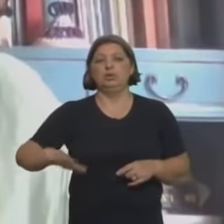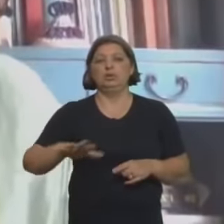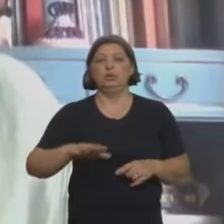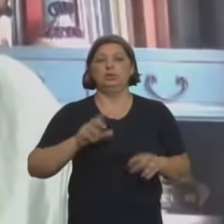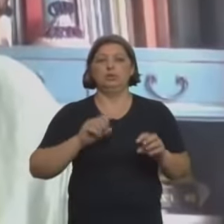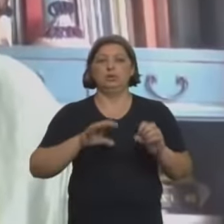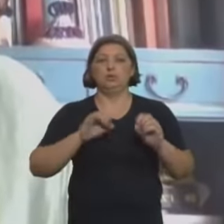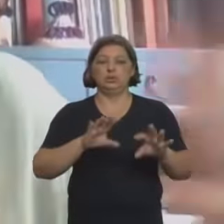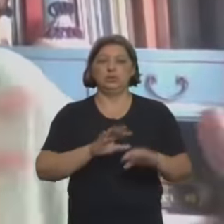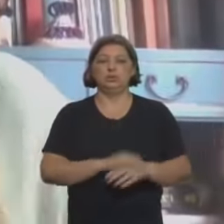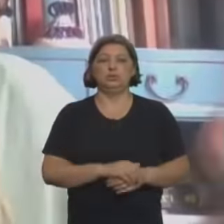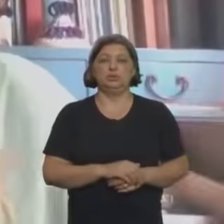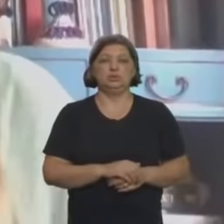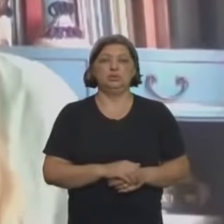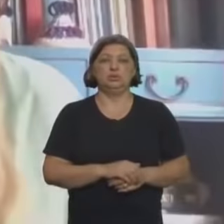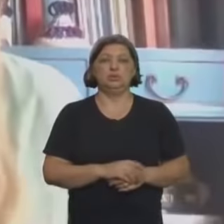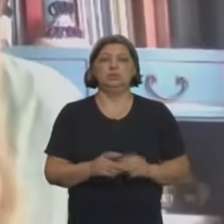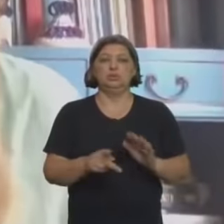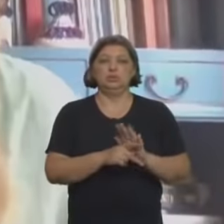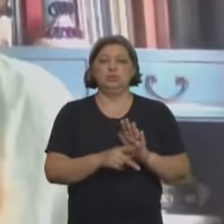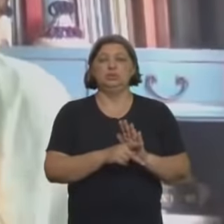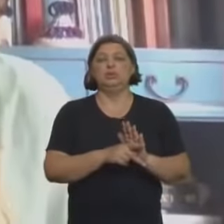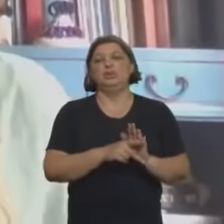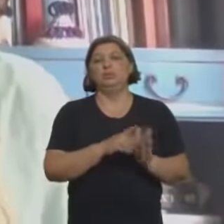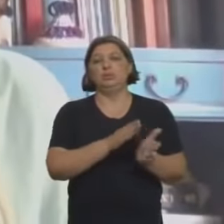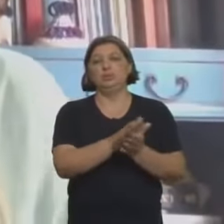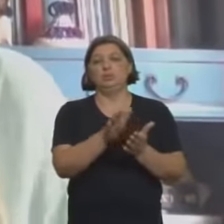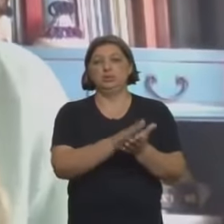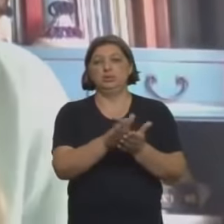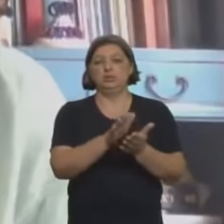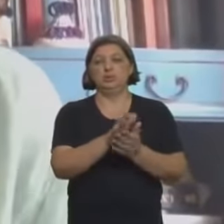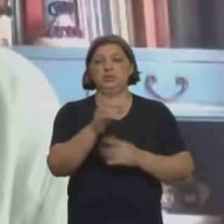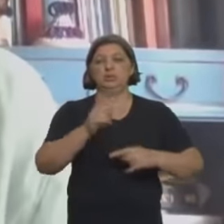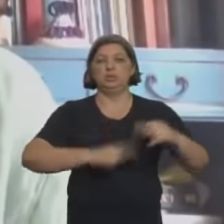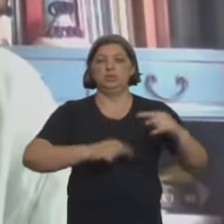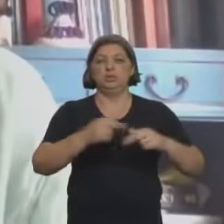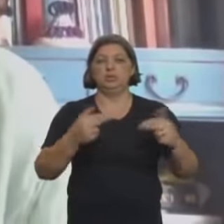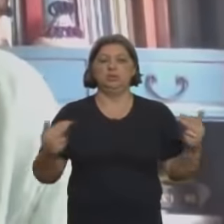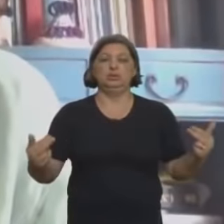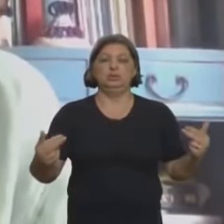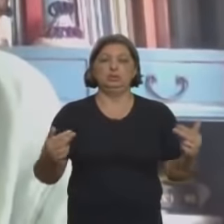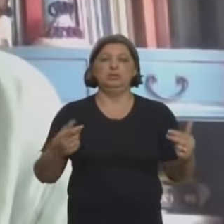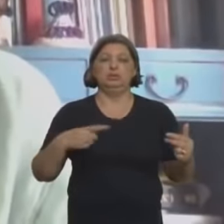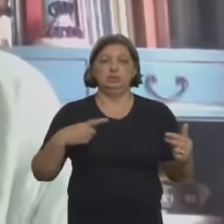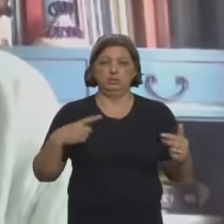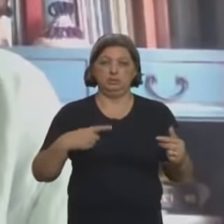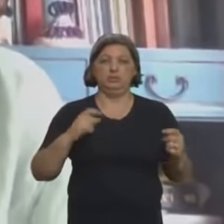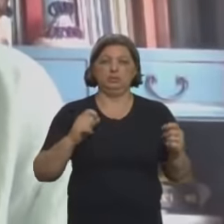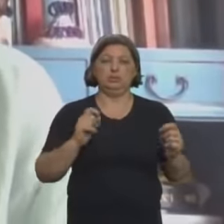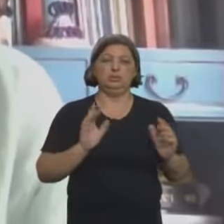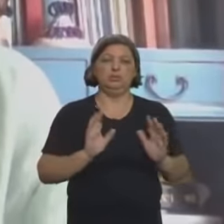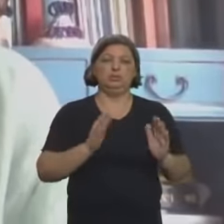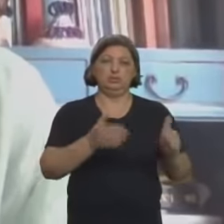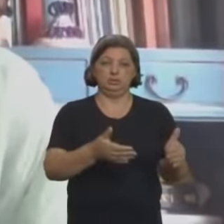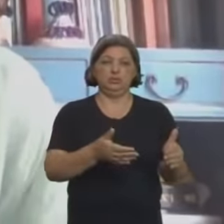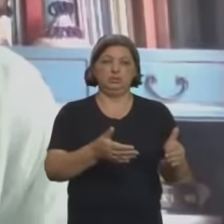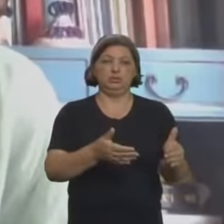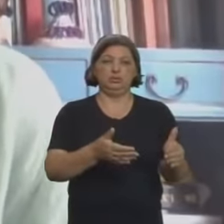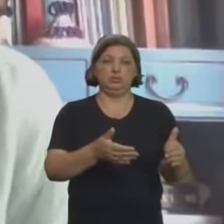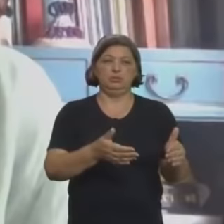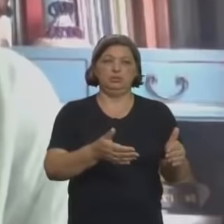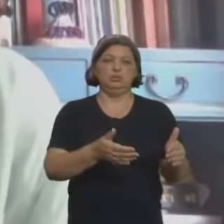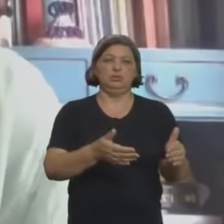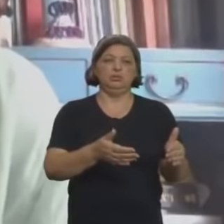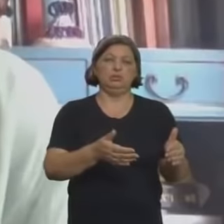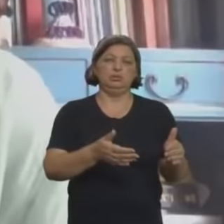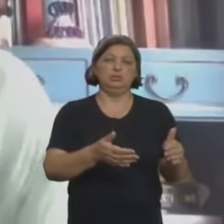que imprimiu, diagramou esse material, e aí essa parte aí vai atender aos